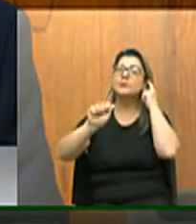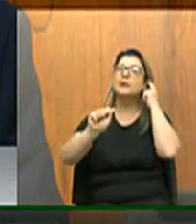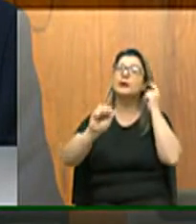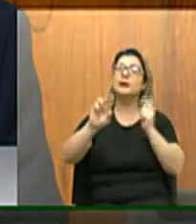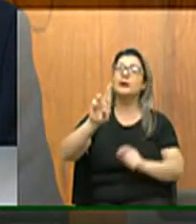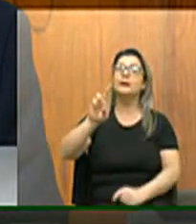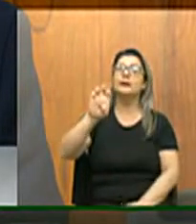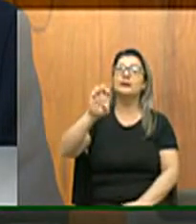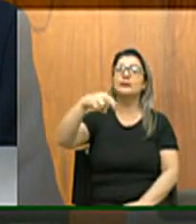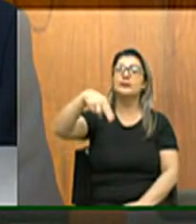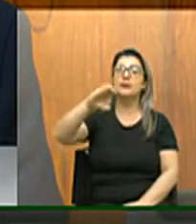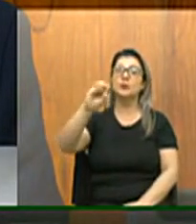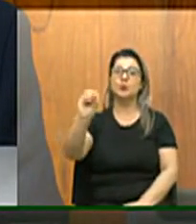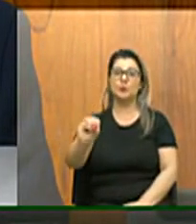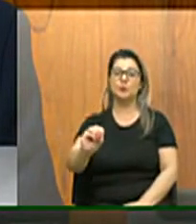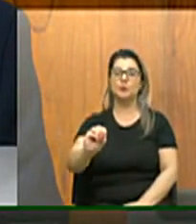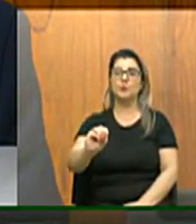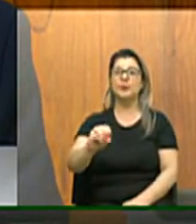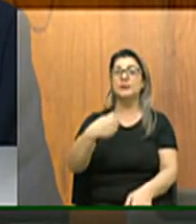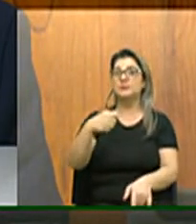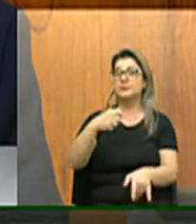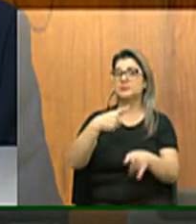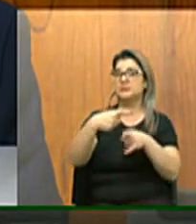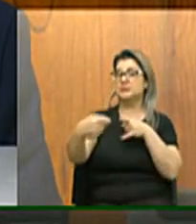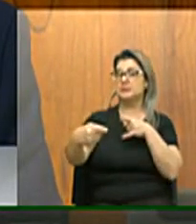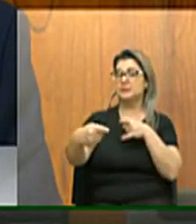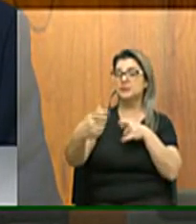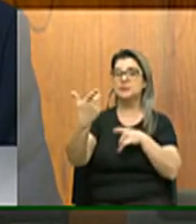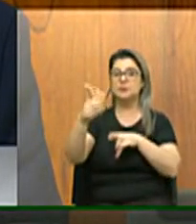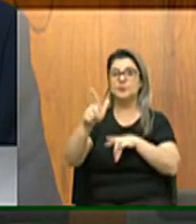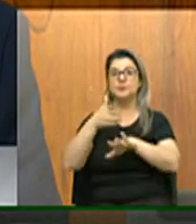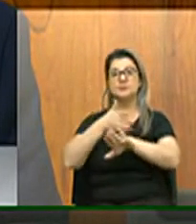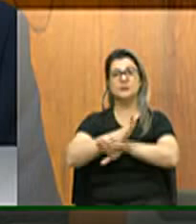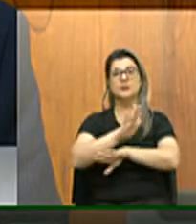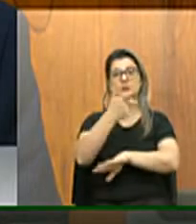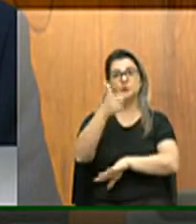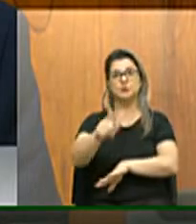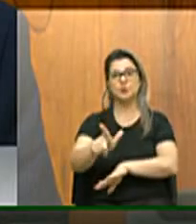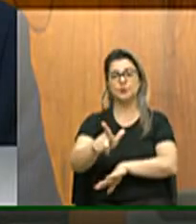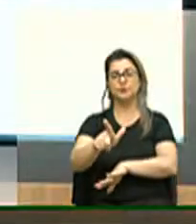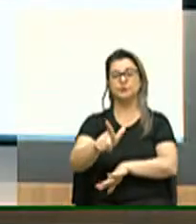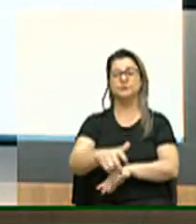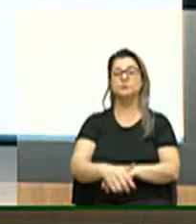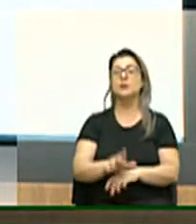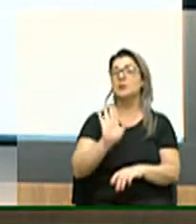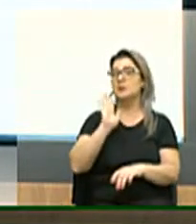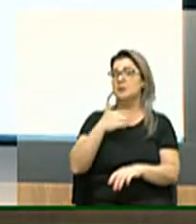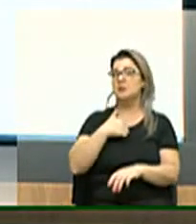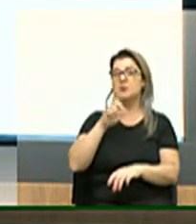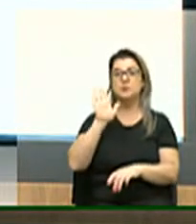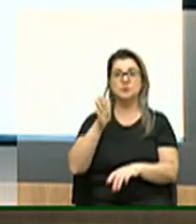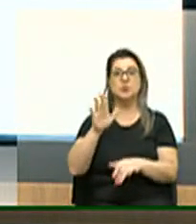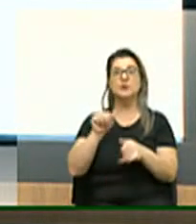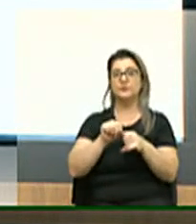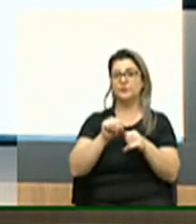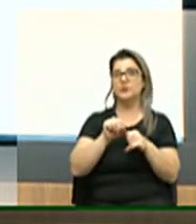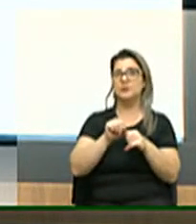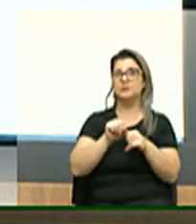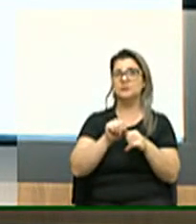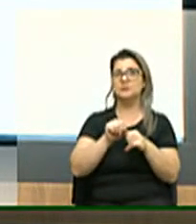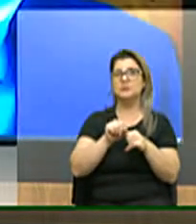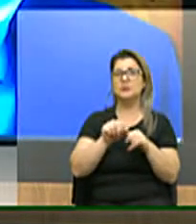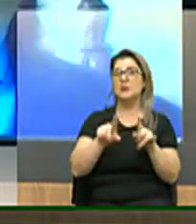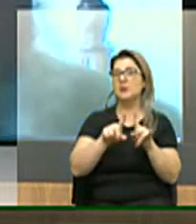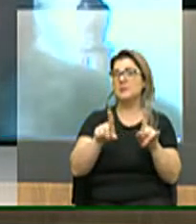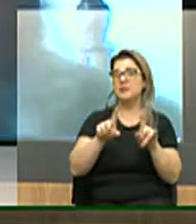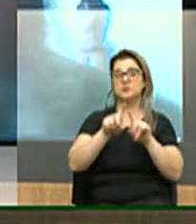entrar de novo, Marenco, tem que sair do aplicativo e entrar de novo, se fizer agora, obviamente. Pois eu fiz, é que a pecinha atrás do computador aqui não é das